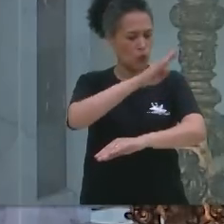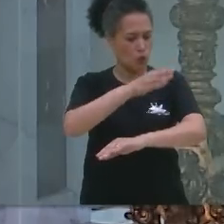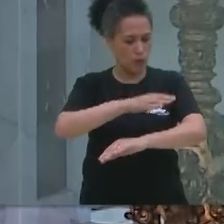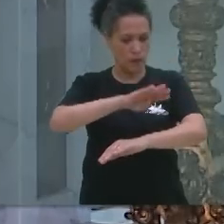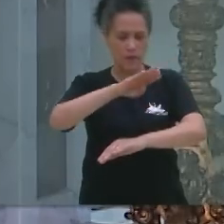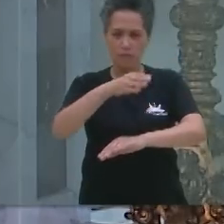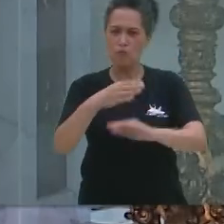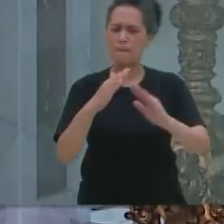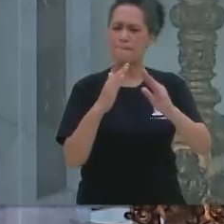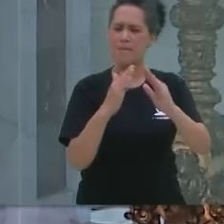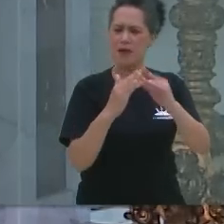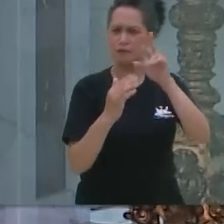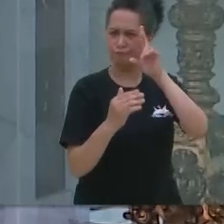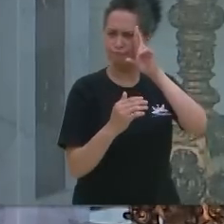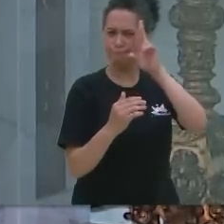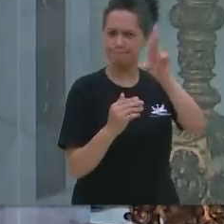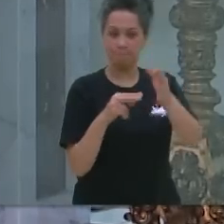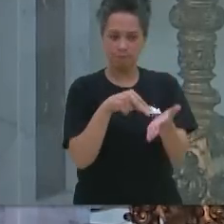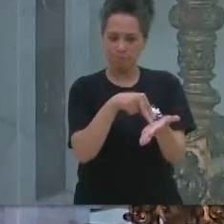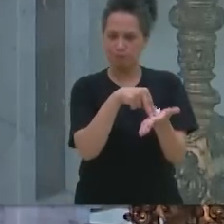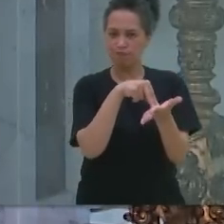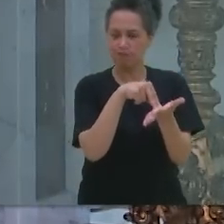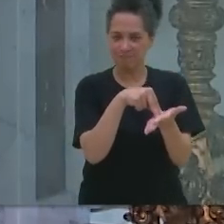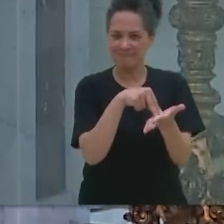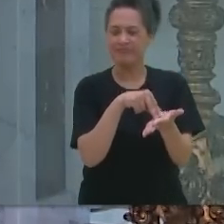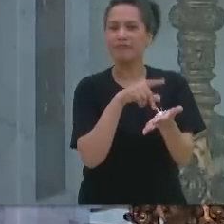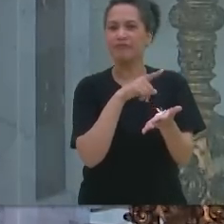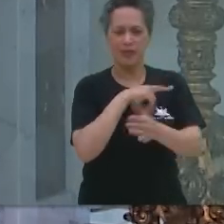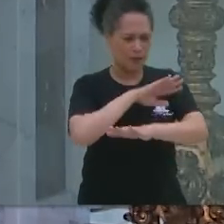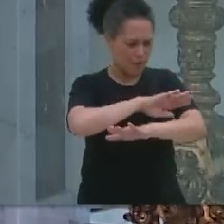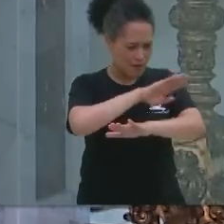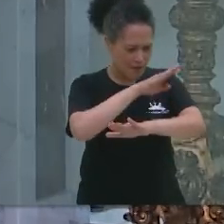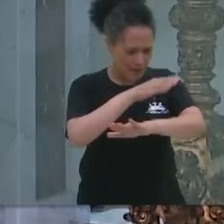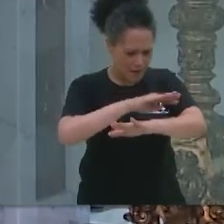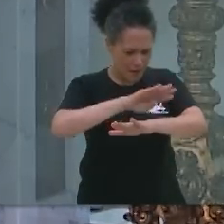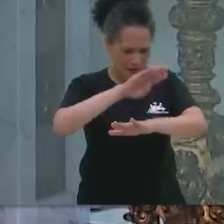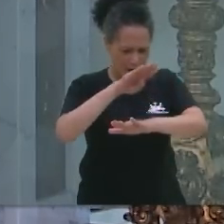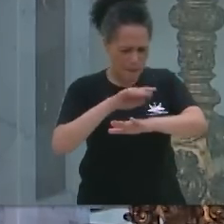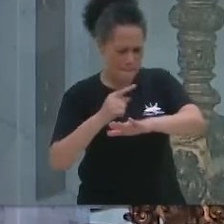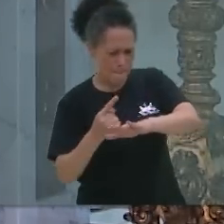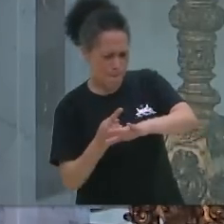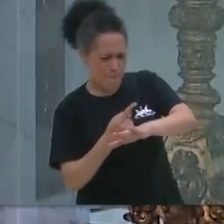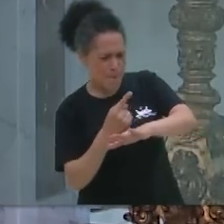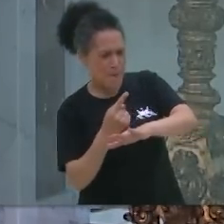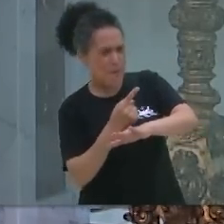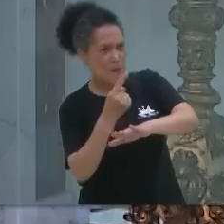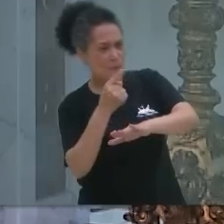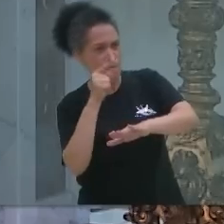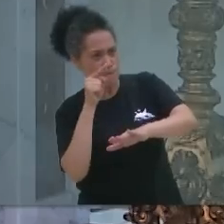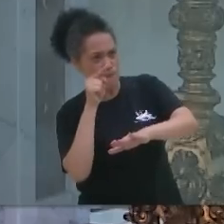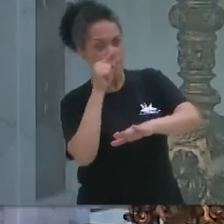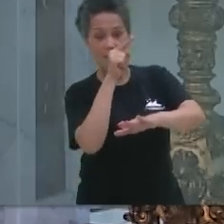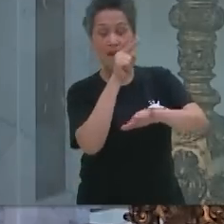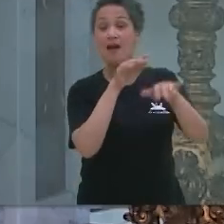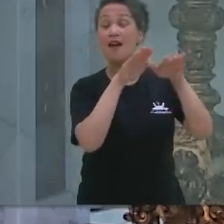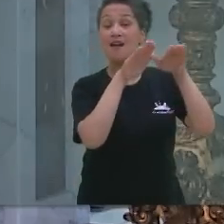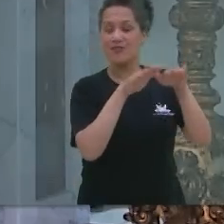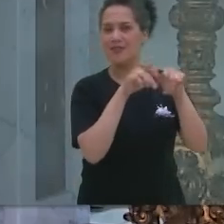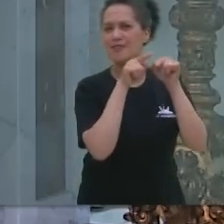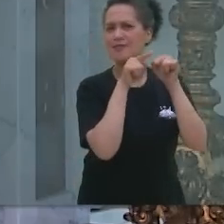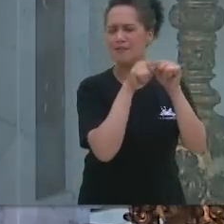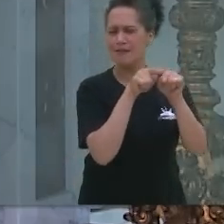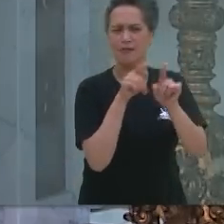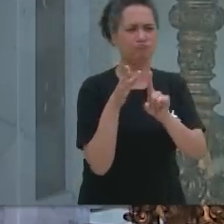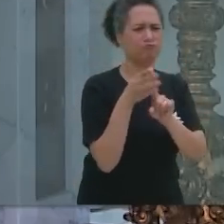estará firmemente estabelecido no ponto mais alto das montanhas e dominará as